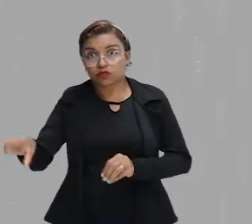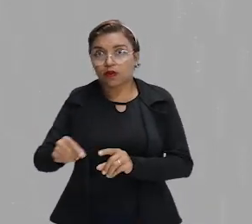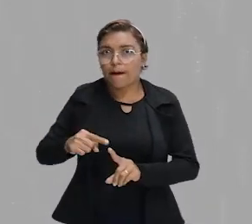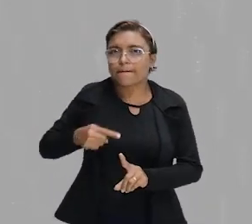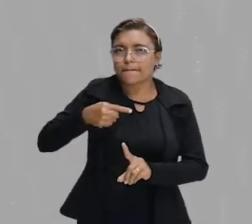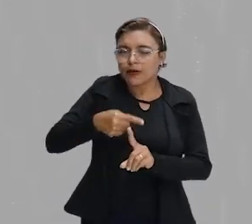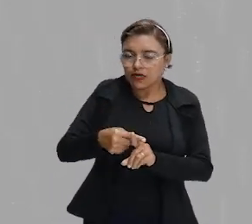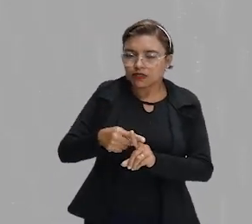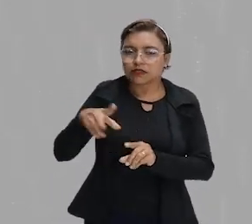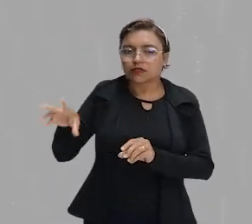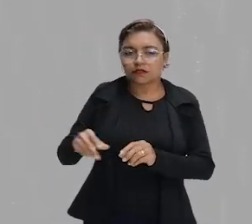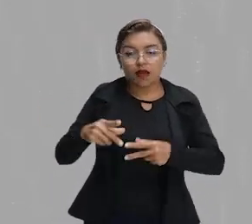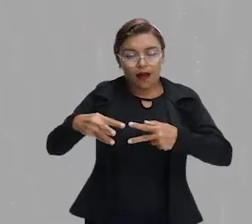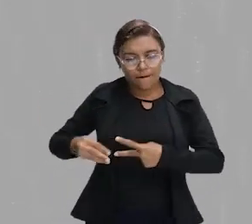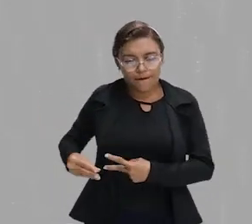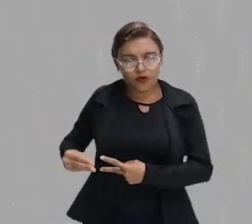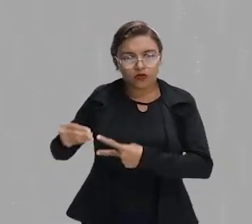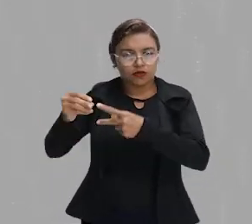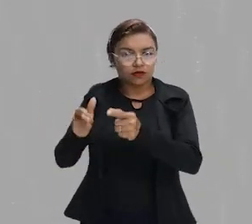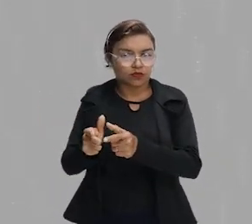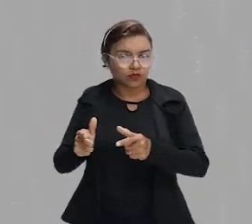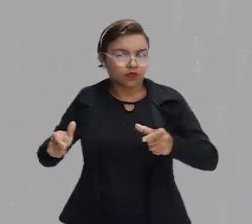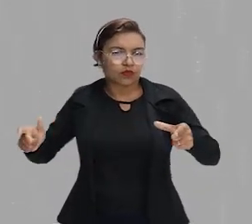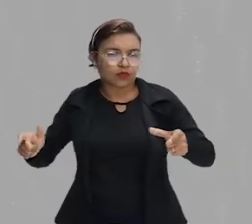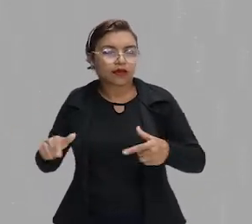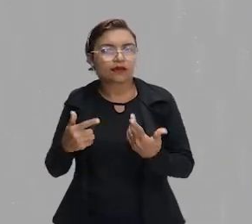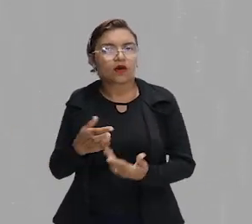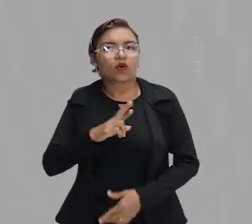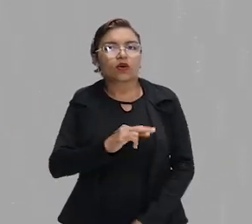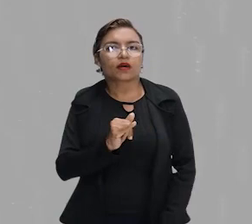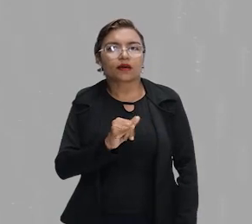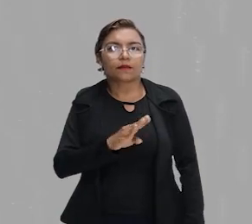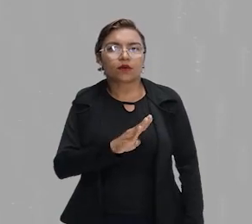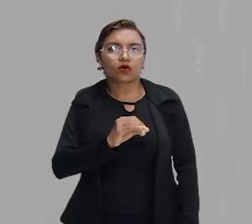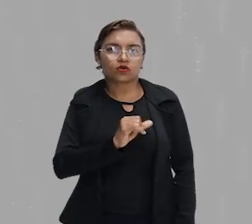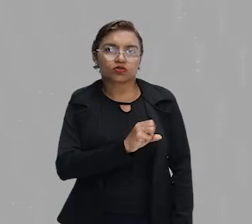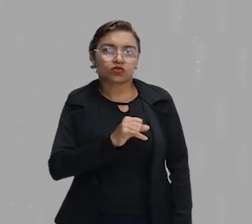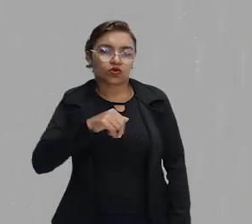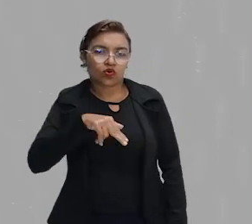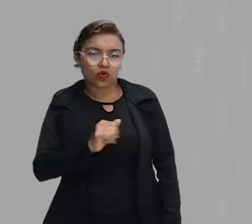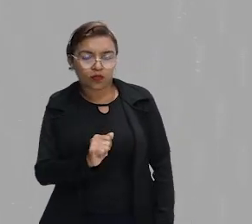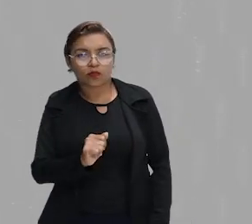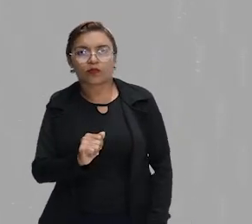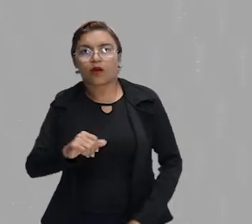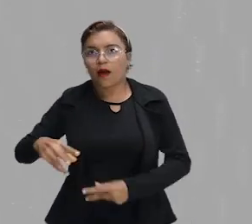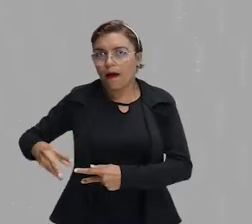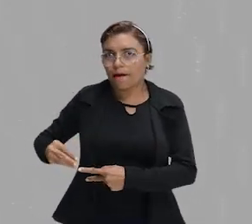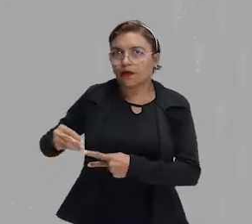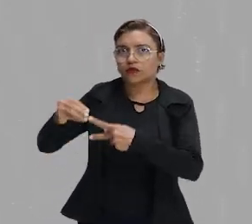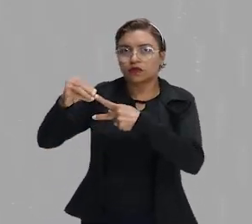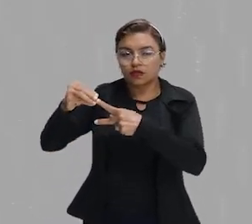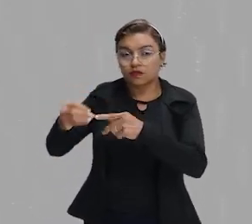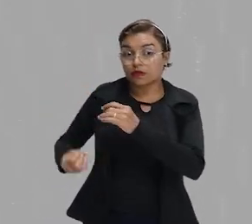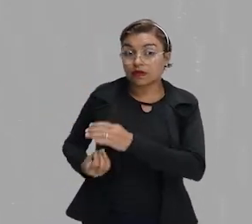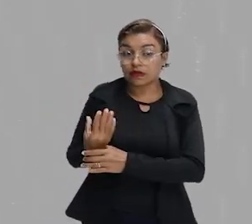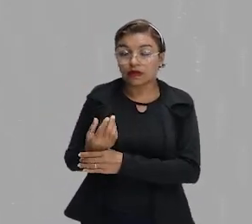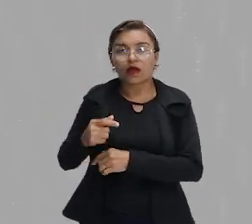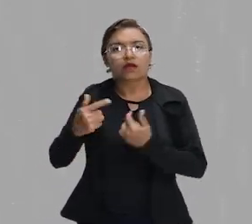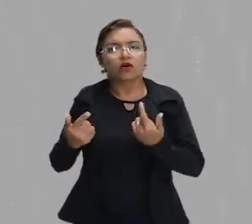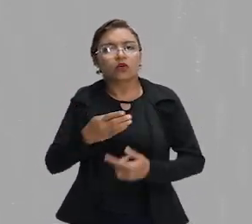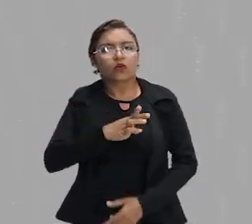adicionado, a proteína ela vai crescendo. É assim que o ribossomo ele fabrica a proteína. E quando é que o ribossomo